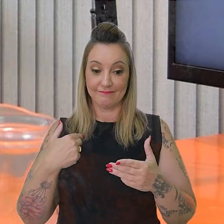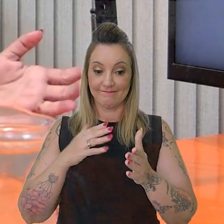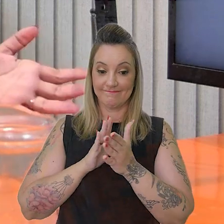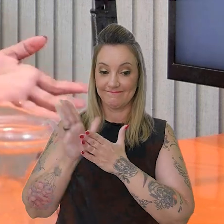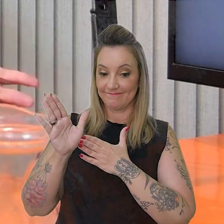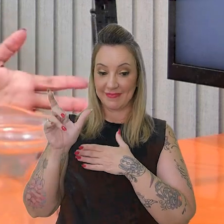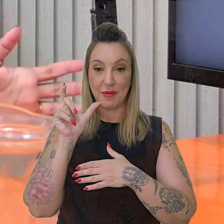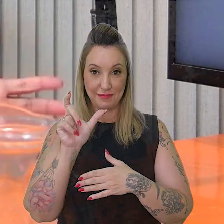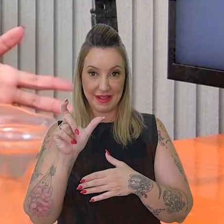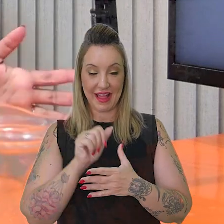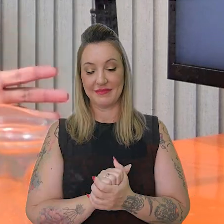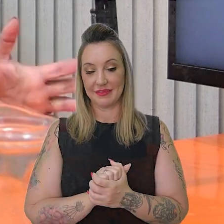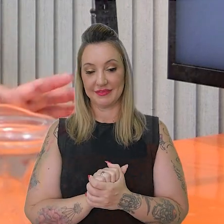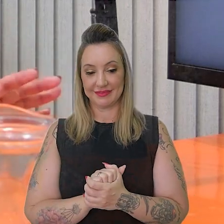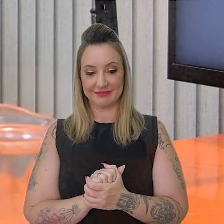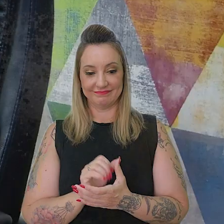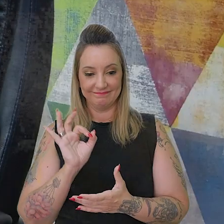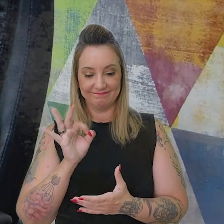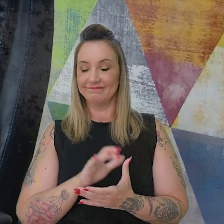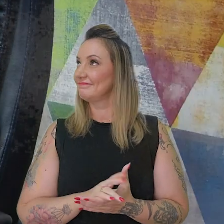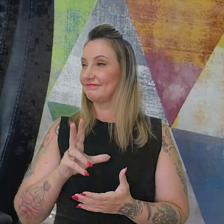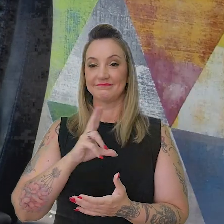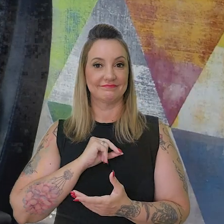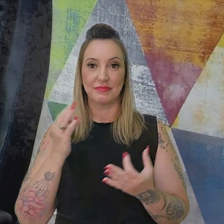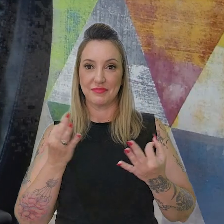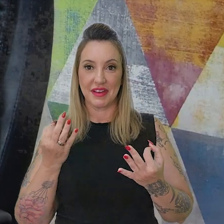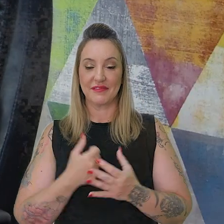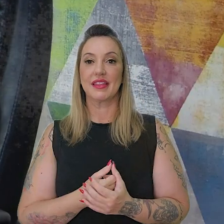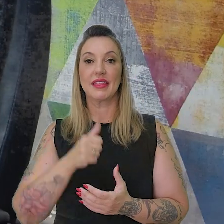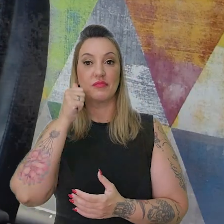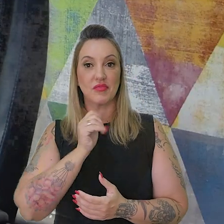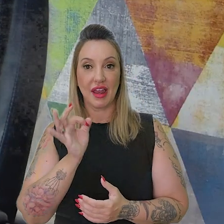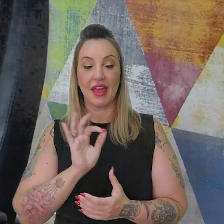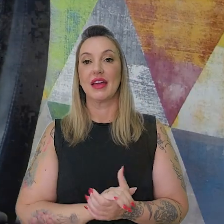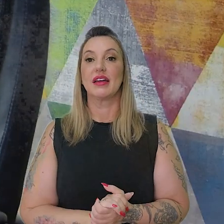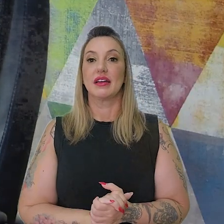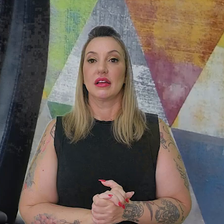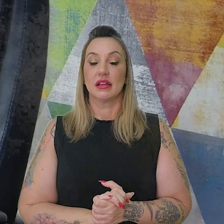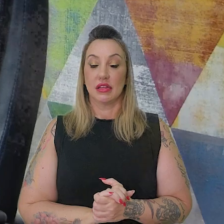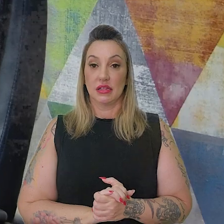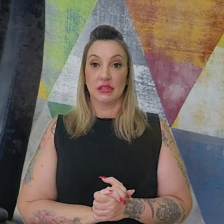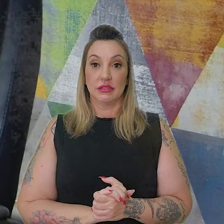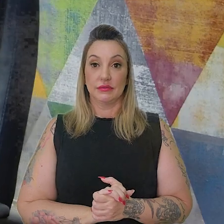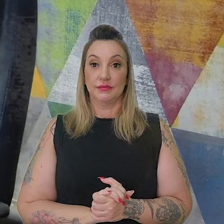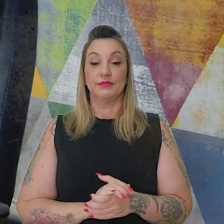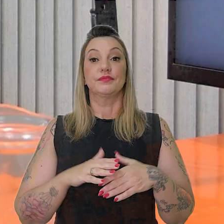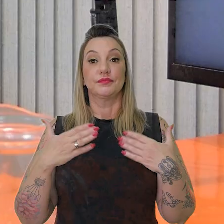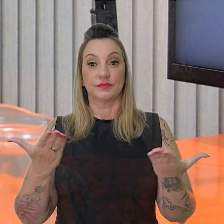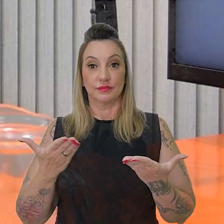mais eu fugir do deslumbrante sim nossa perfeito que são essas mulheres né então